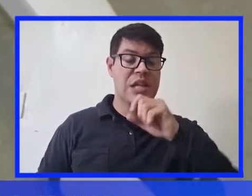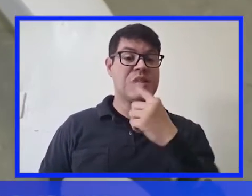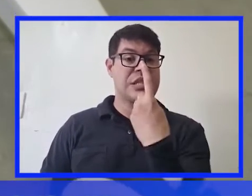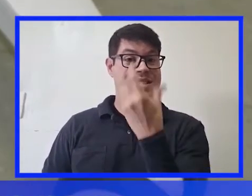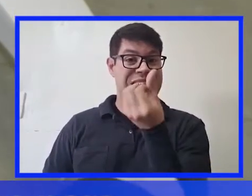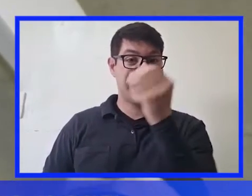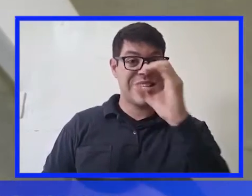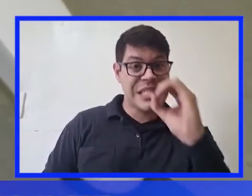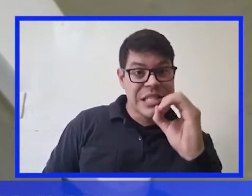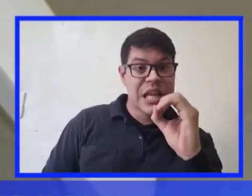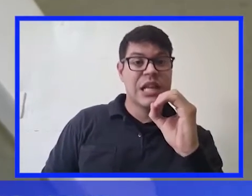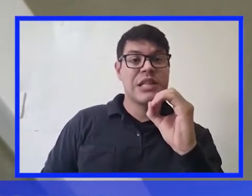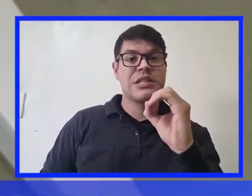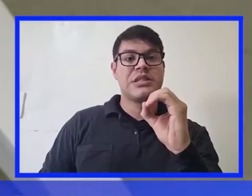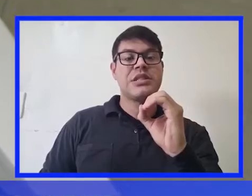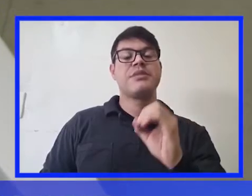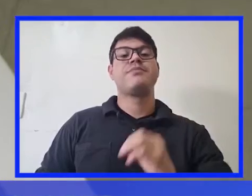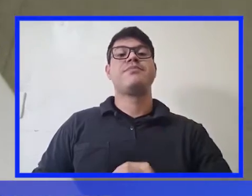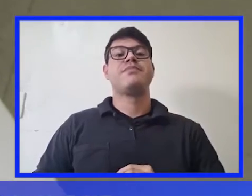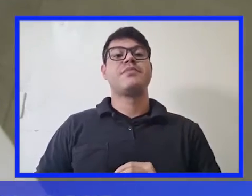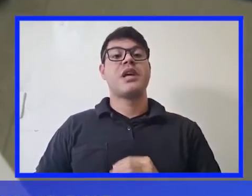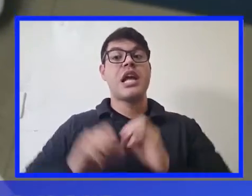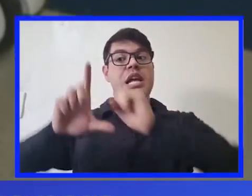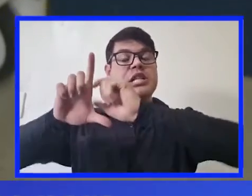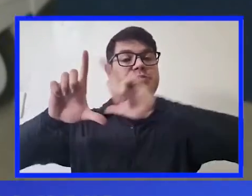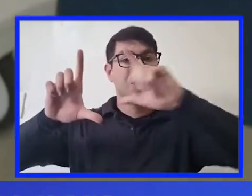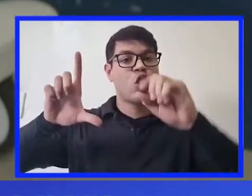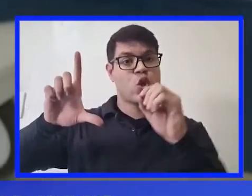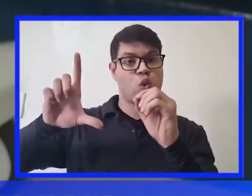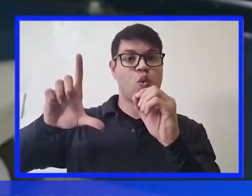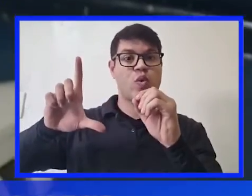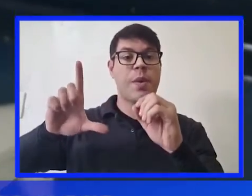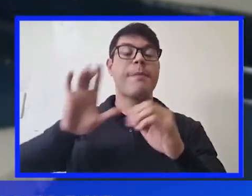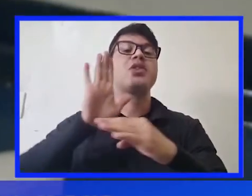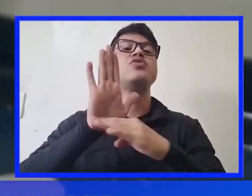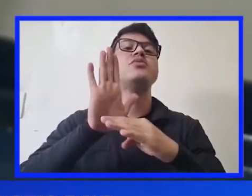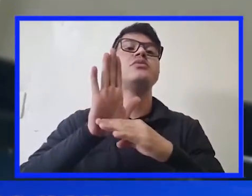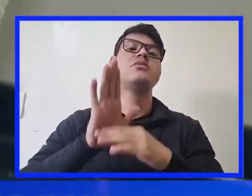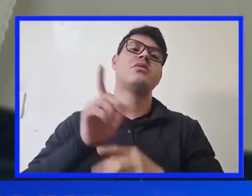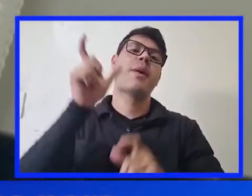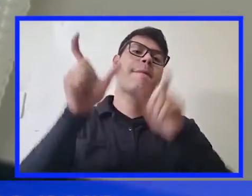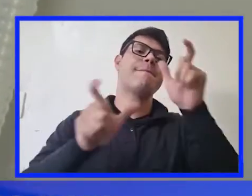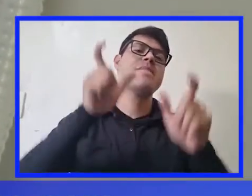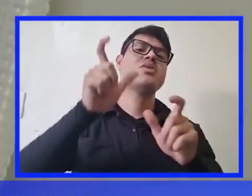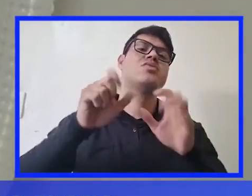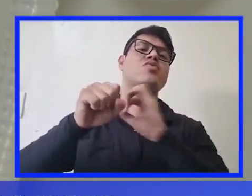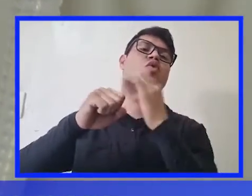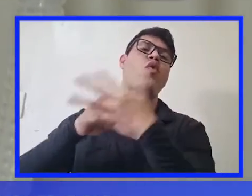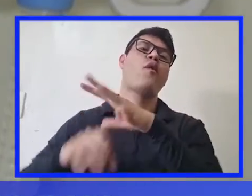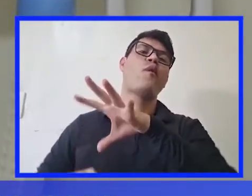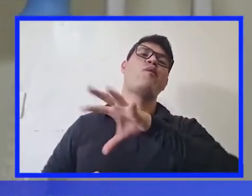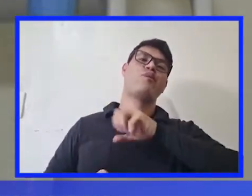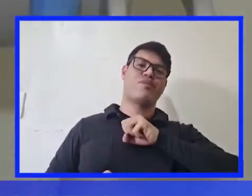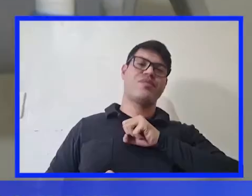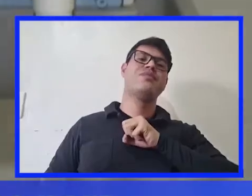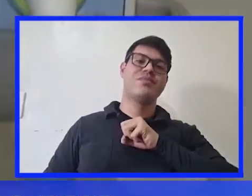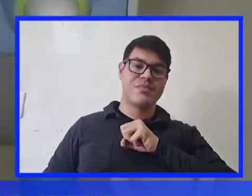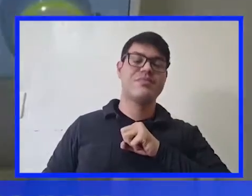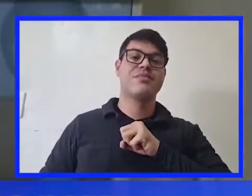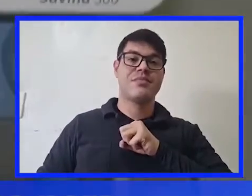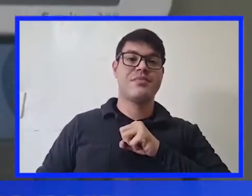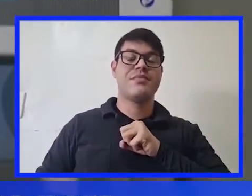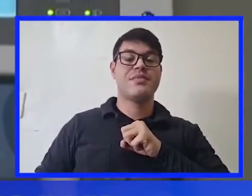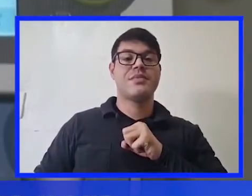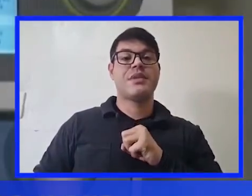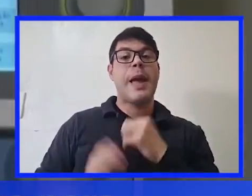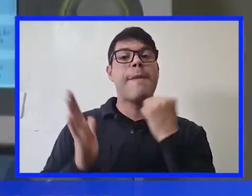respiradores destinados ao atendimento fluxo COVID na Santa Casa de Araras. Muitos dos respiradores são da mesma marca, do